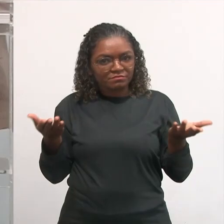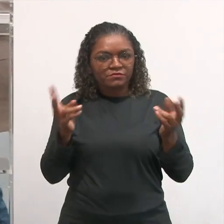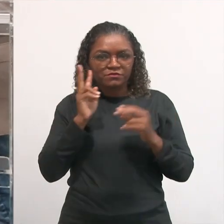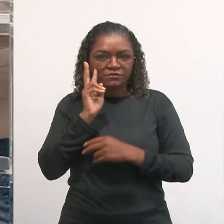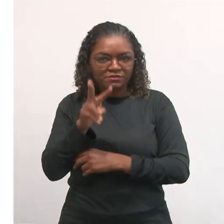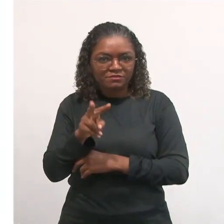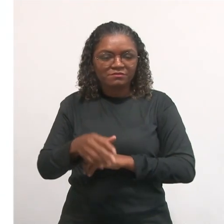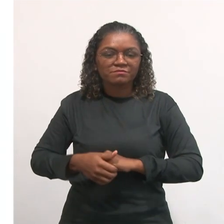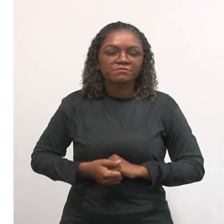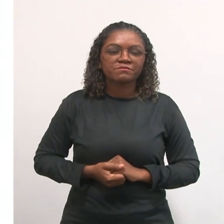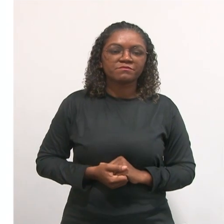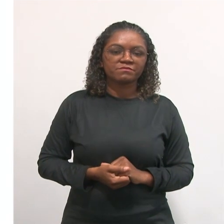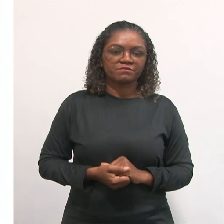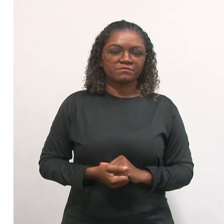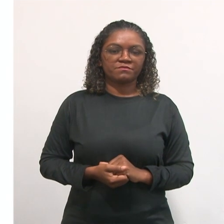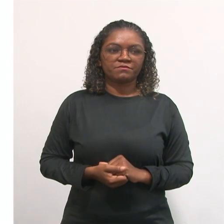Vejamos.